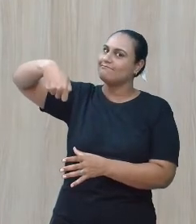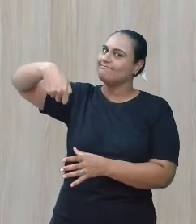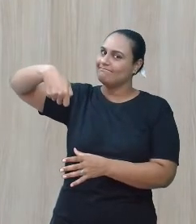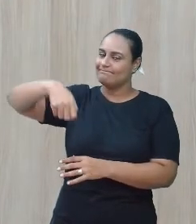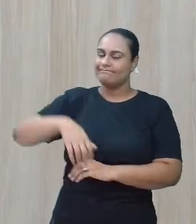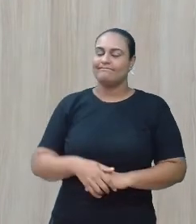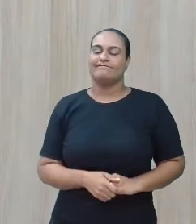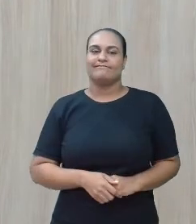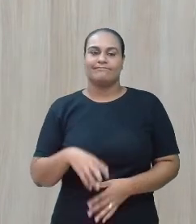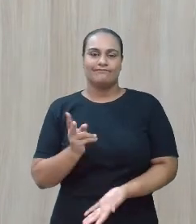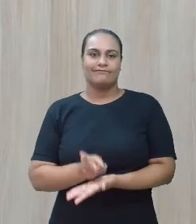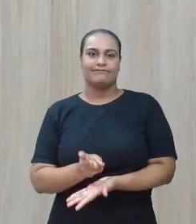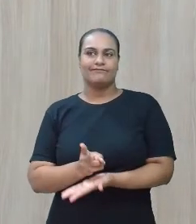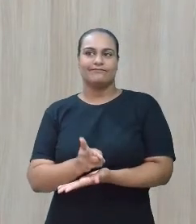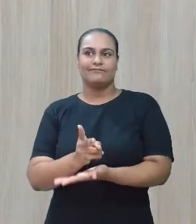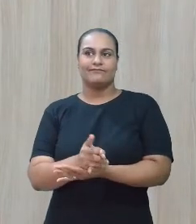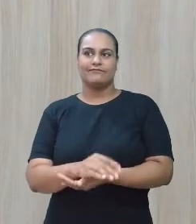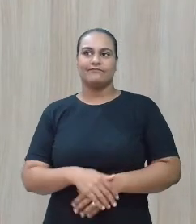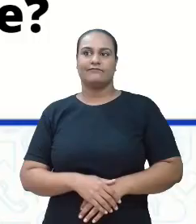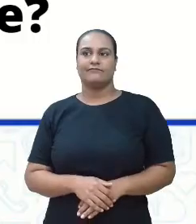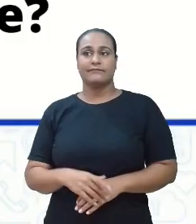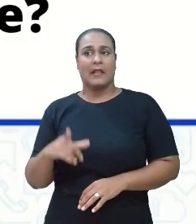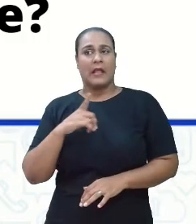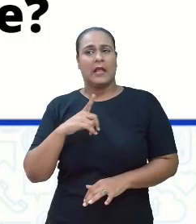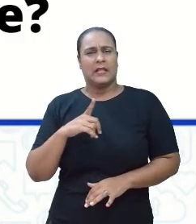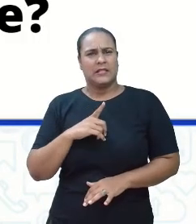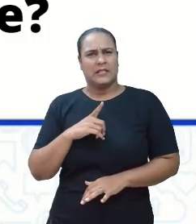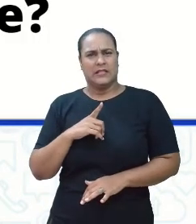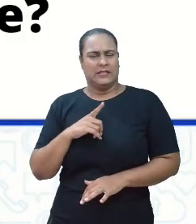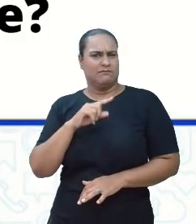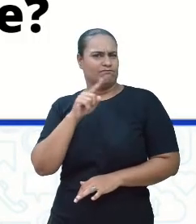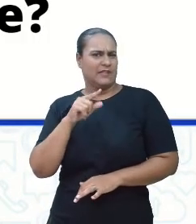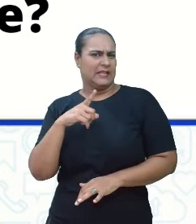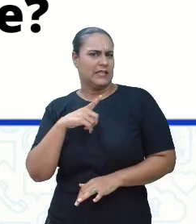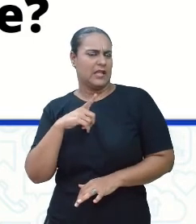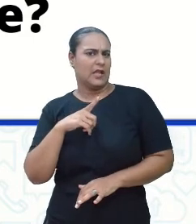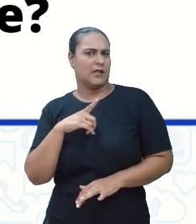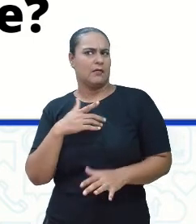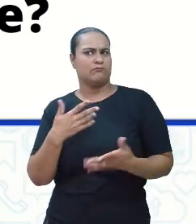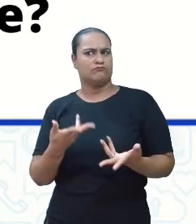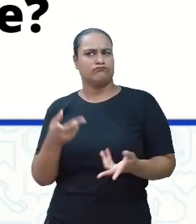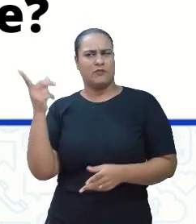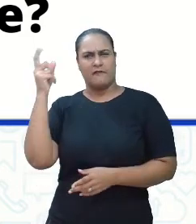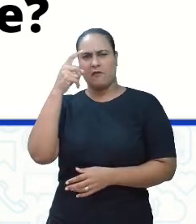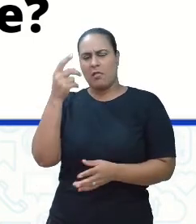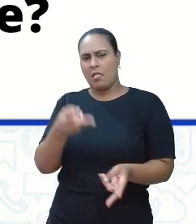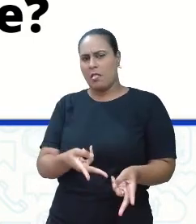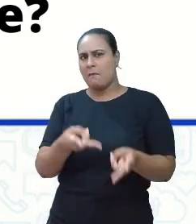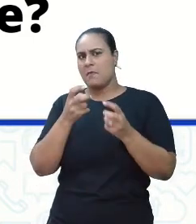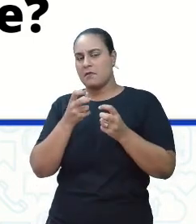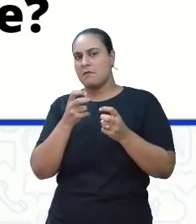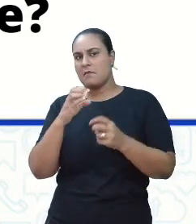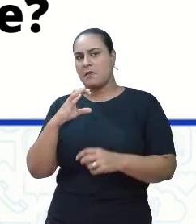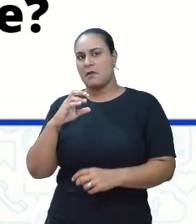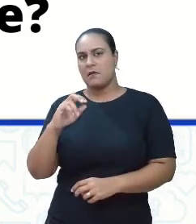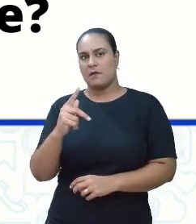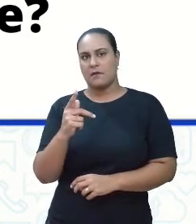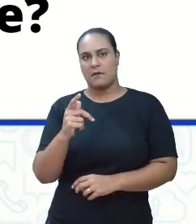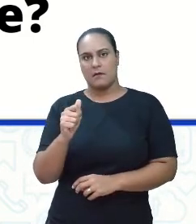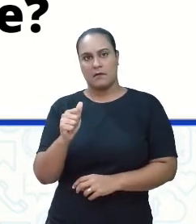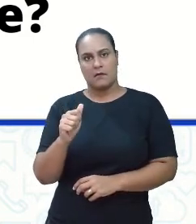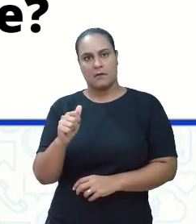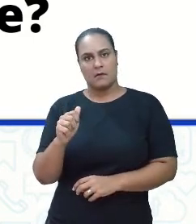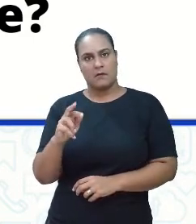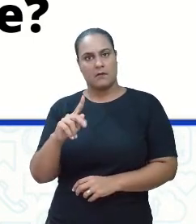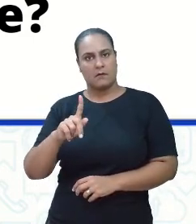vamos seguindo. Será que temos alguma dificuldade em interpretar a charge? E aí?